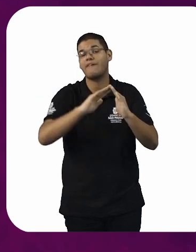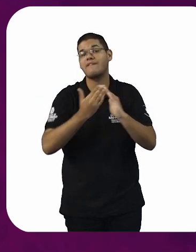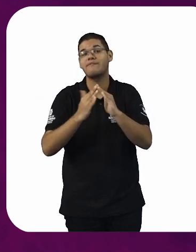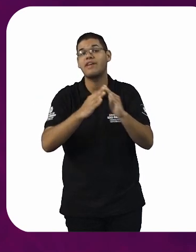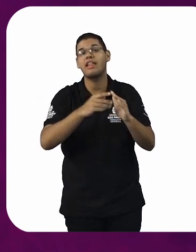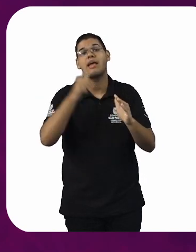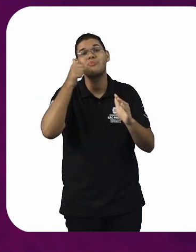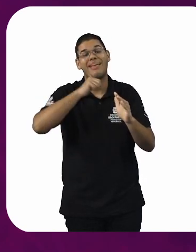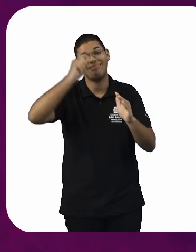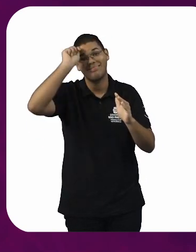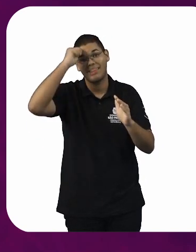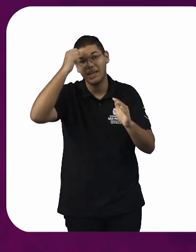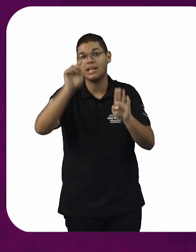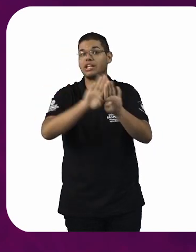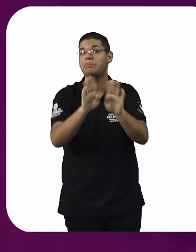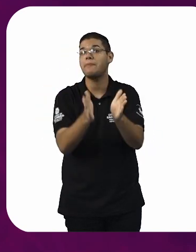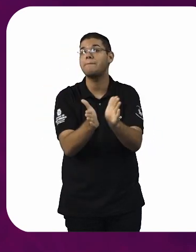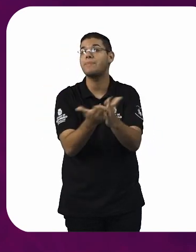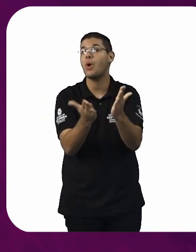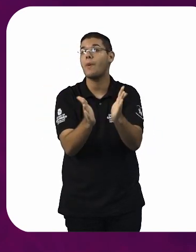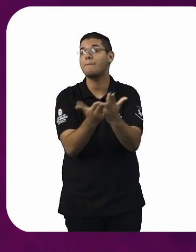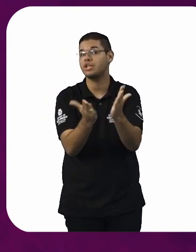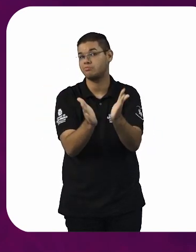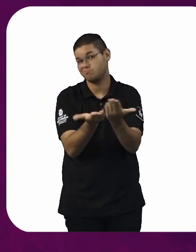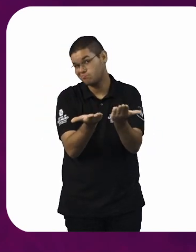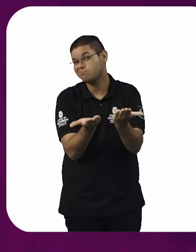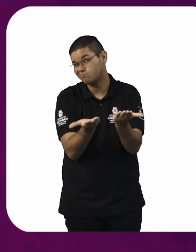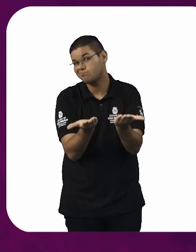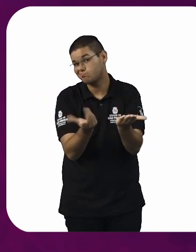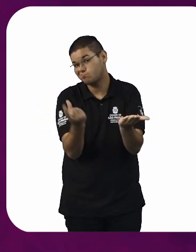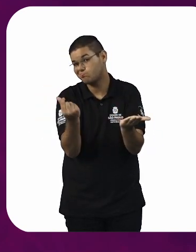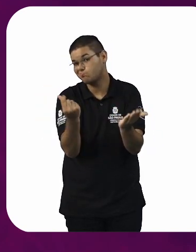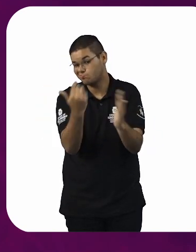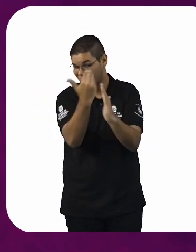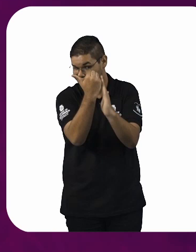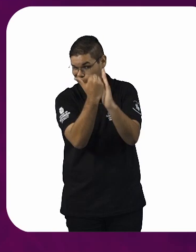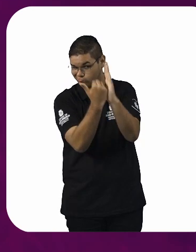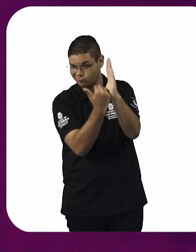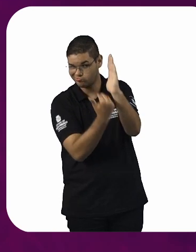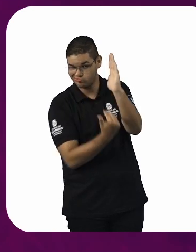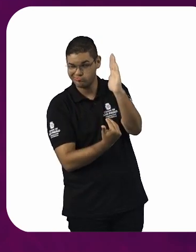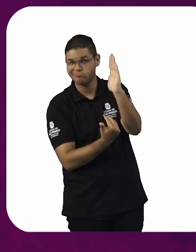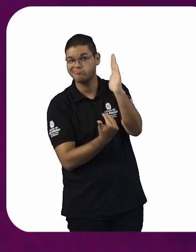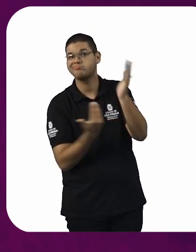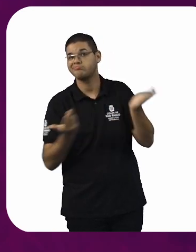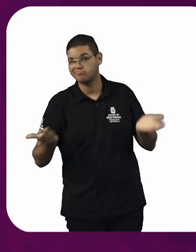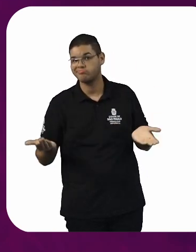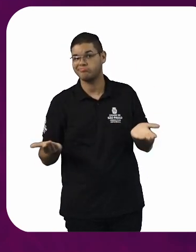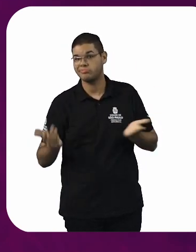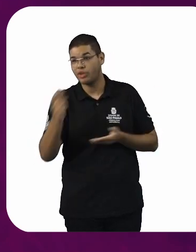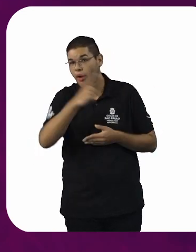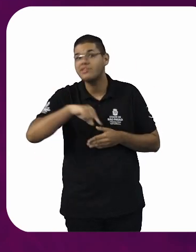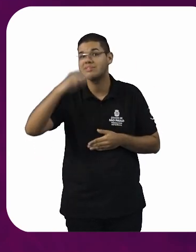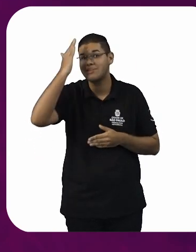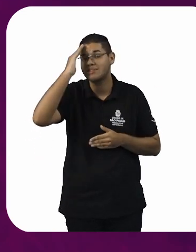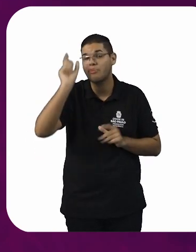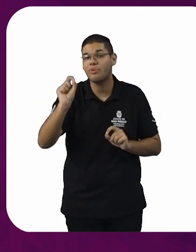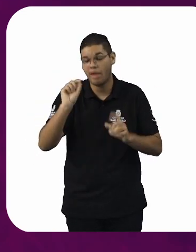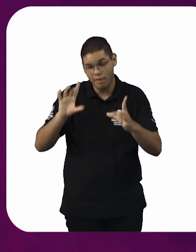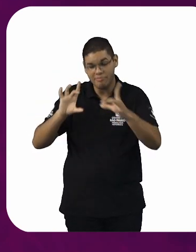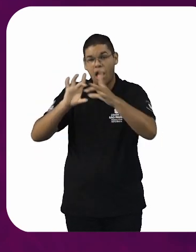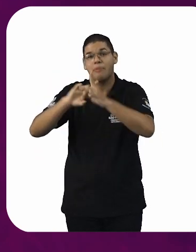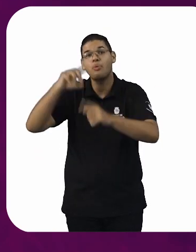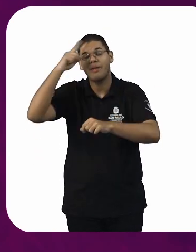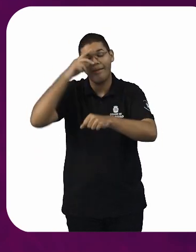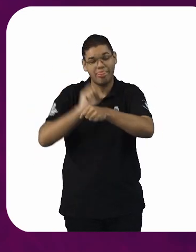vê que tem uma relação direta de um contexto histórico em que a discriminação e a escravização de pessoas